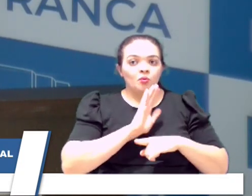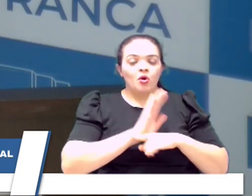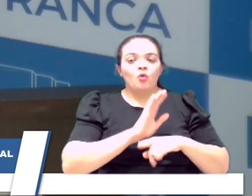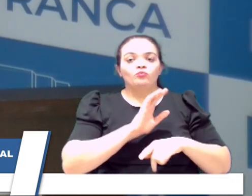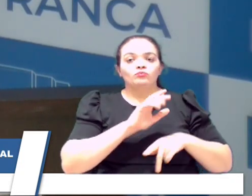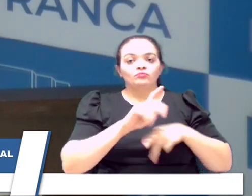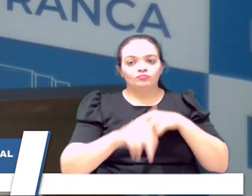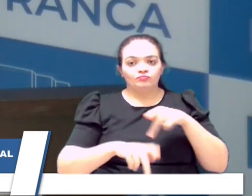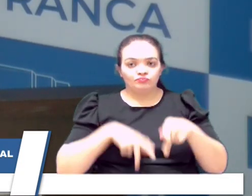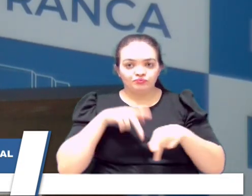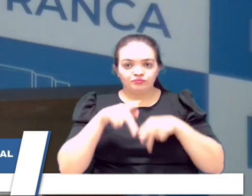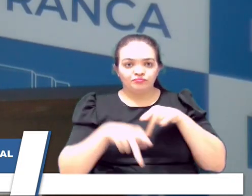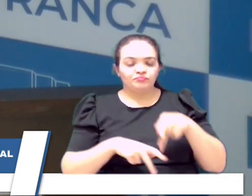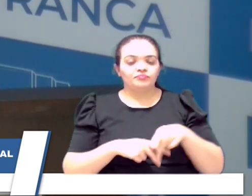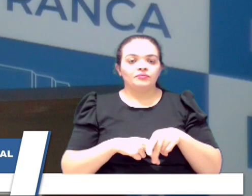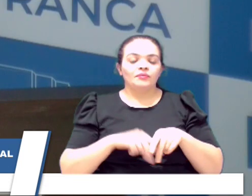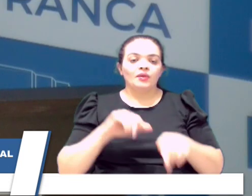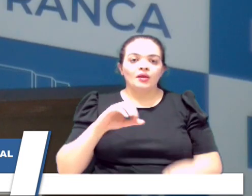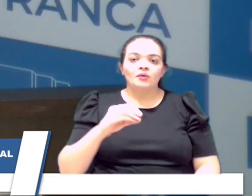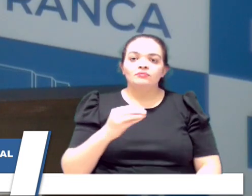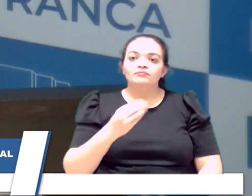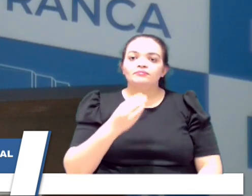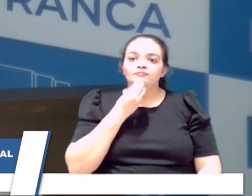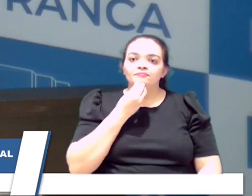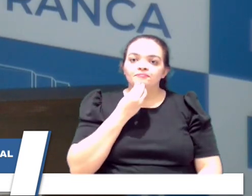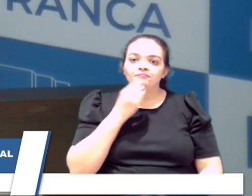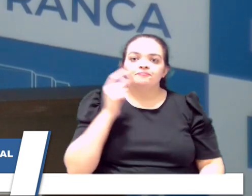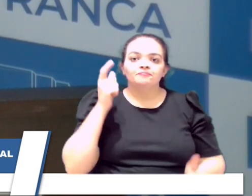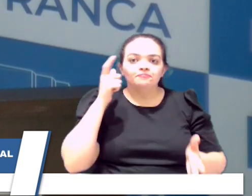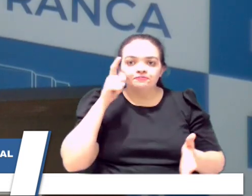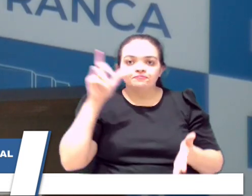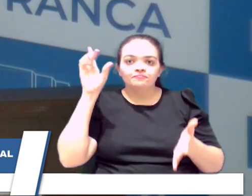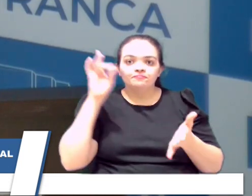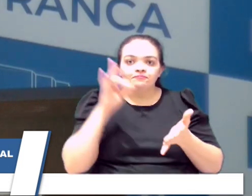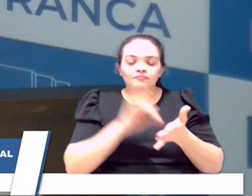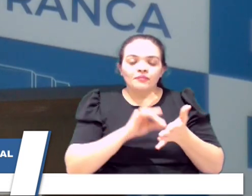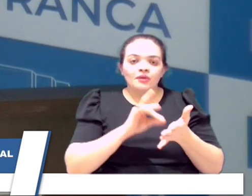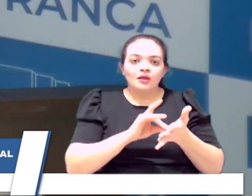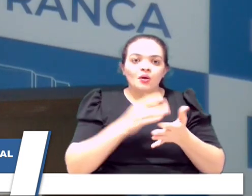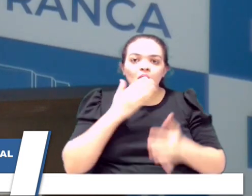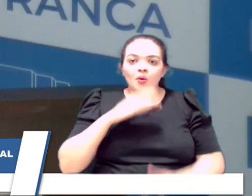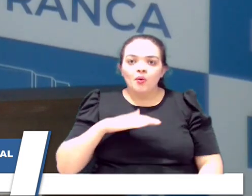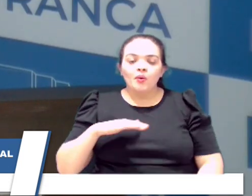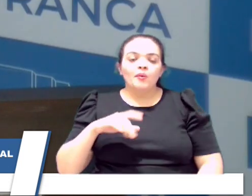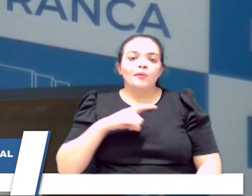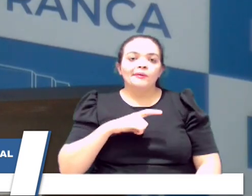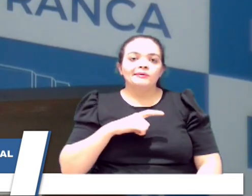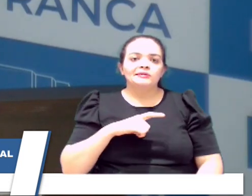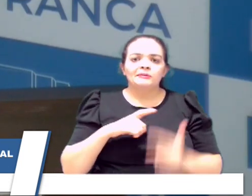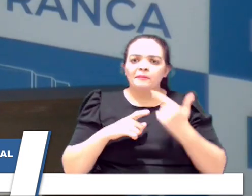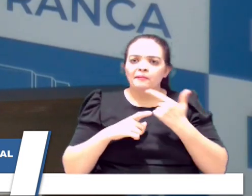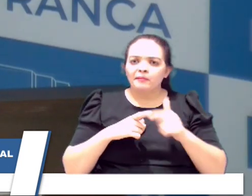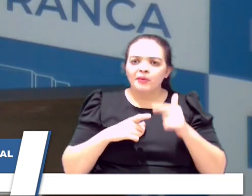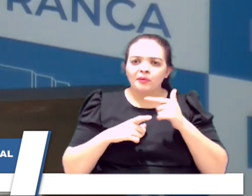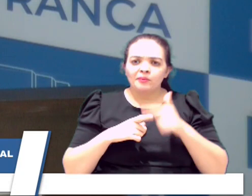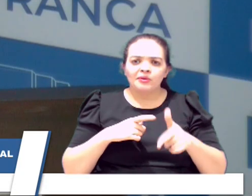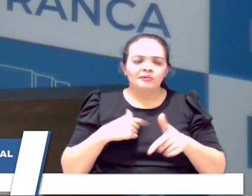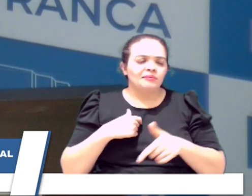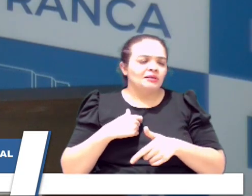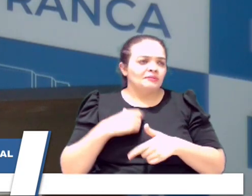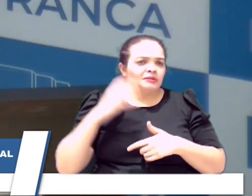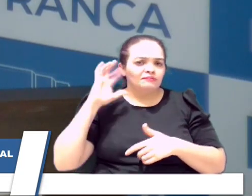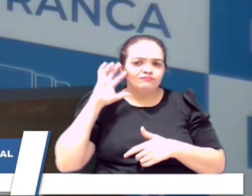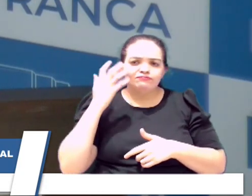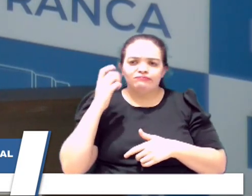Então, a oportunidade de realmente presenciar uma criança que está em crise, entrando na minha sala, batendo a cabeça em